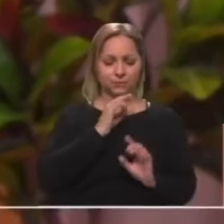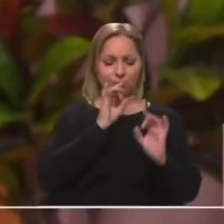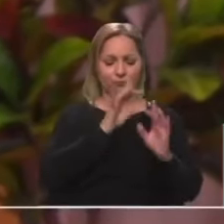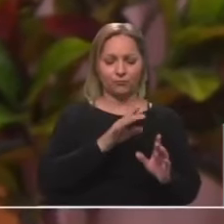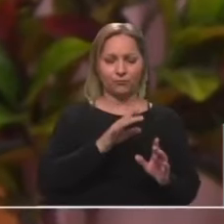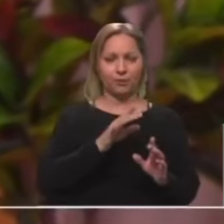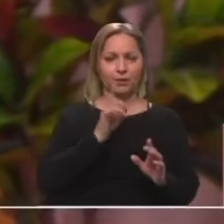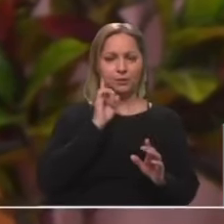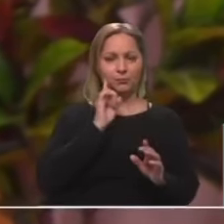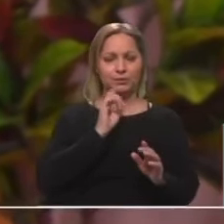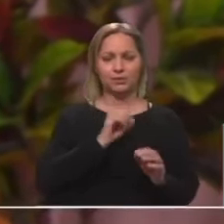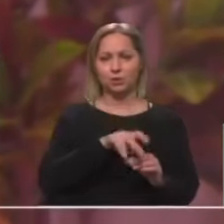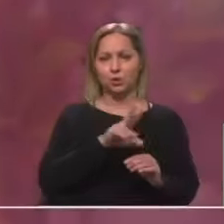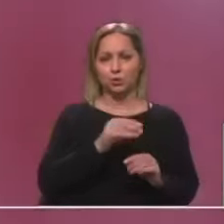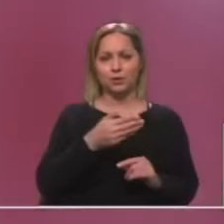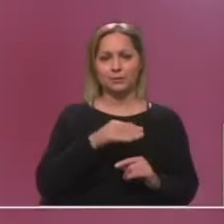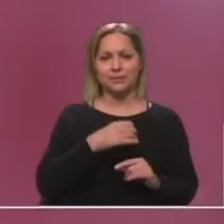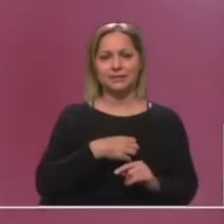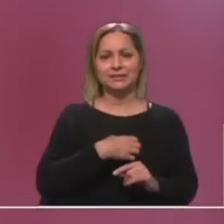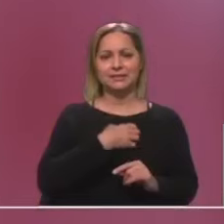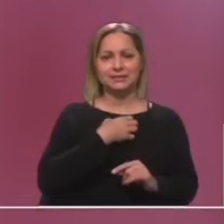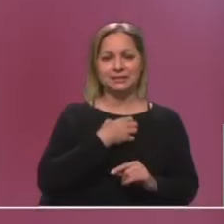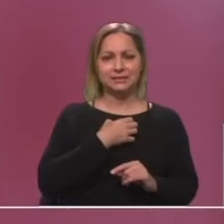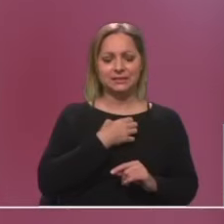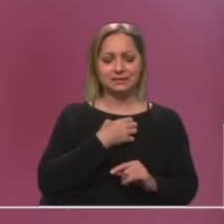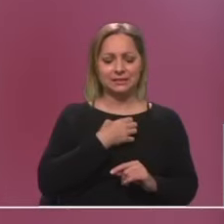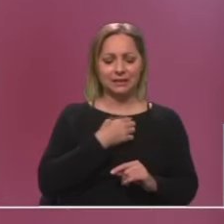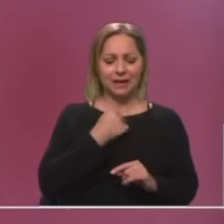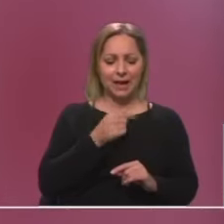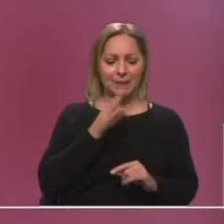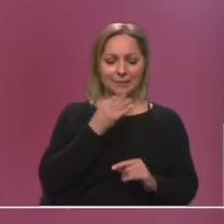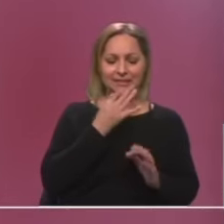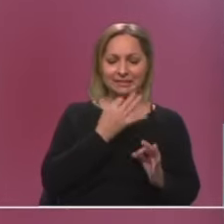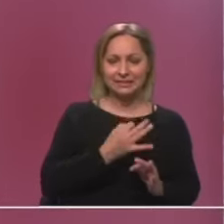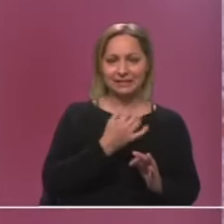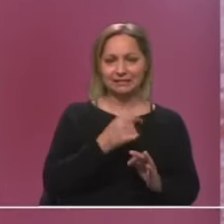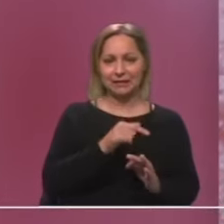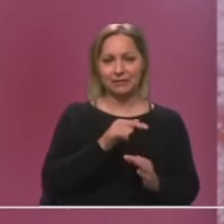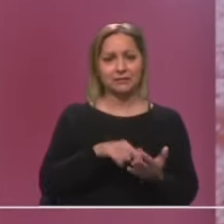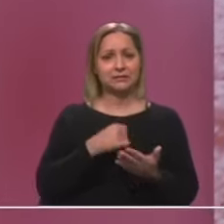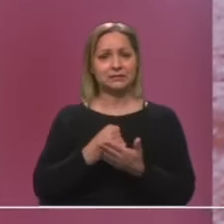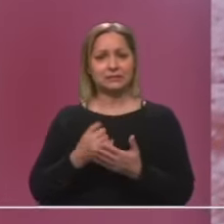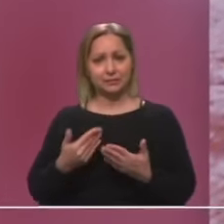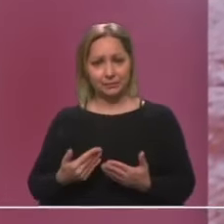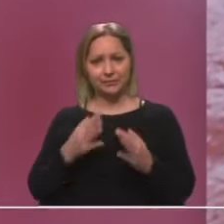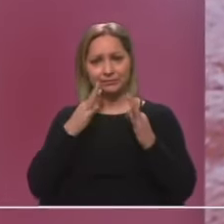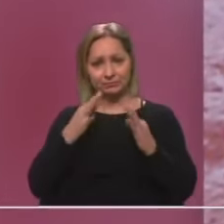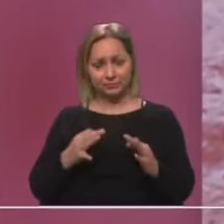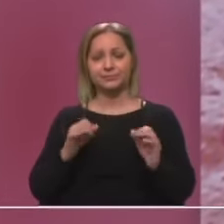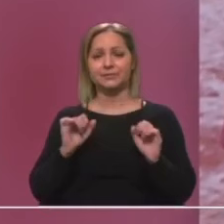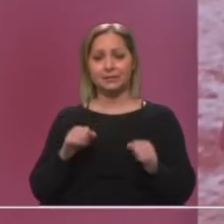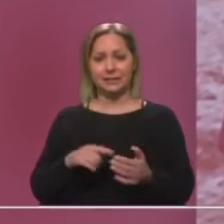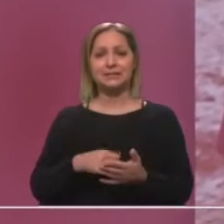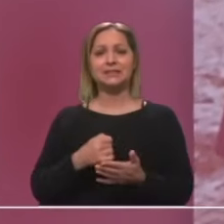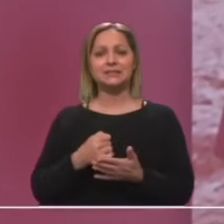nossos valores, claro, mas sentir que naquele momento há uma coisa mais certa do que outra. E foi sempre assim que viveu. Foi sempre assim, com